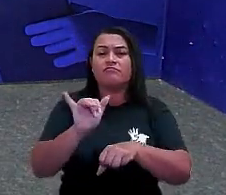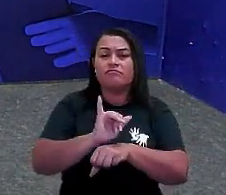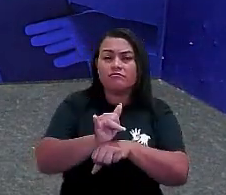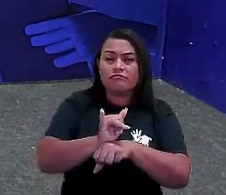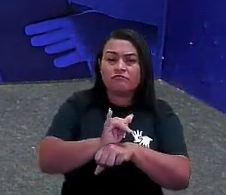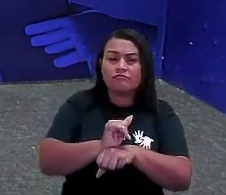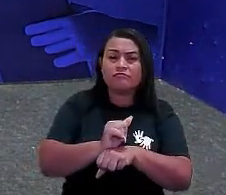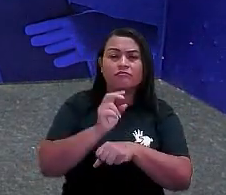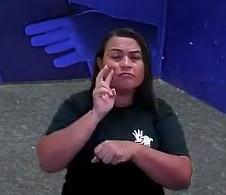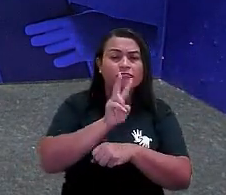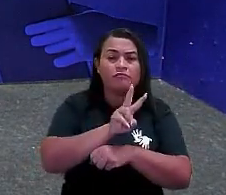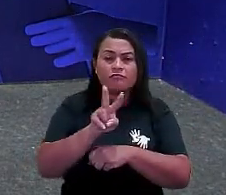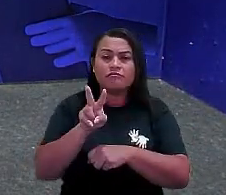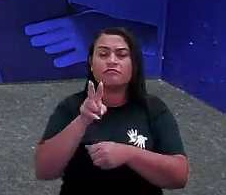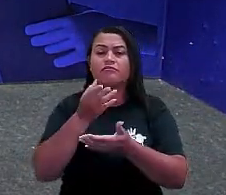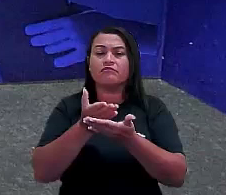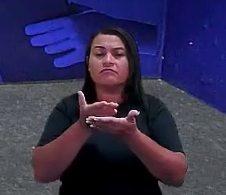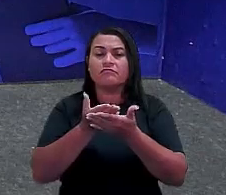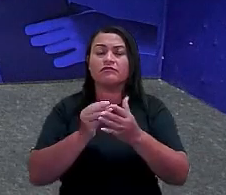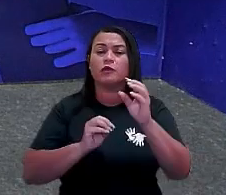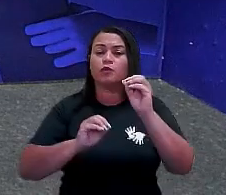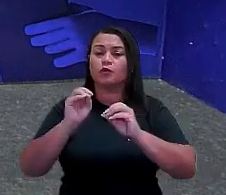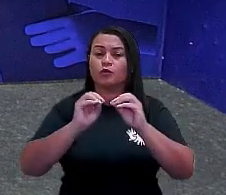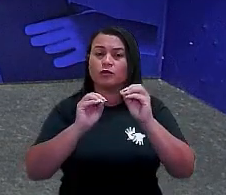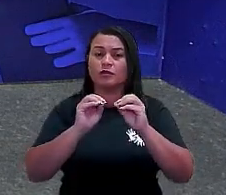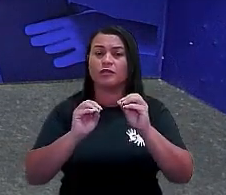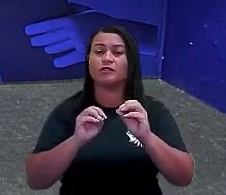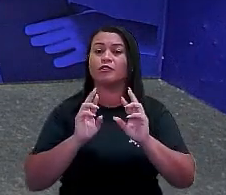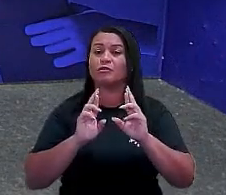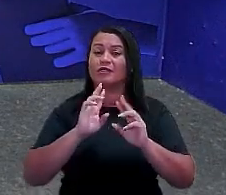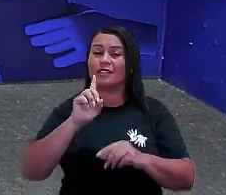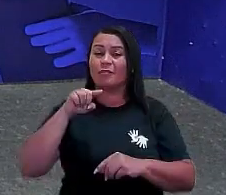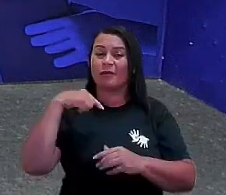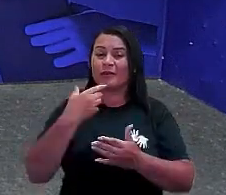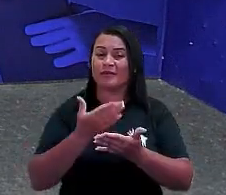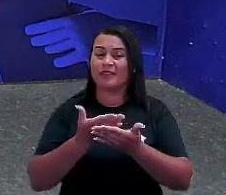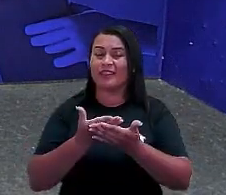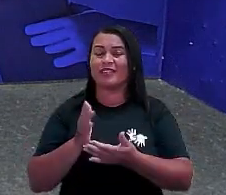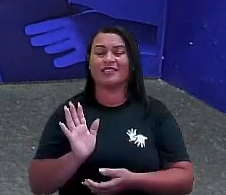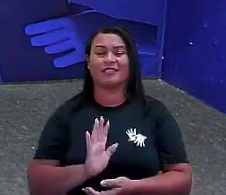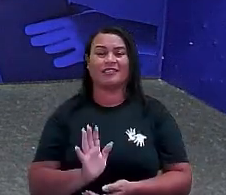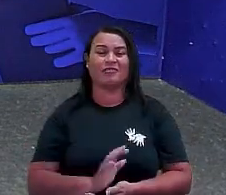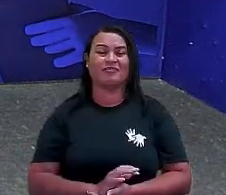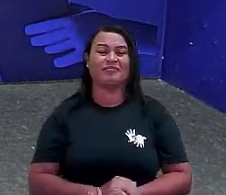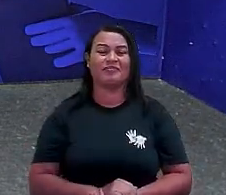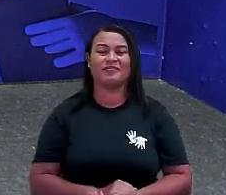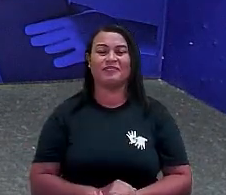aulas todinhas, tá certo? Um beijo e eu espero vocês na próxima aula.